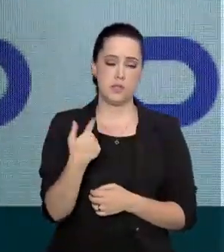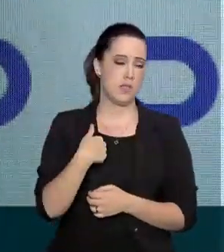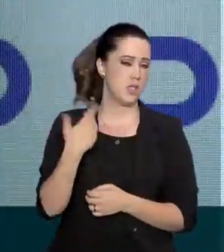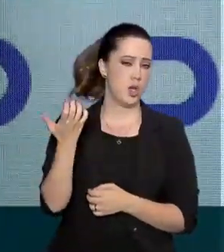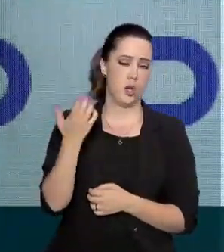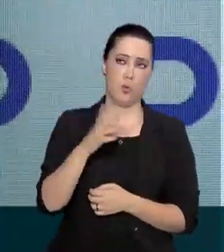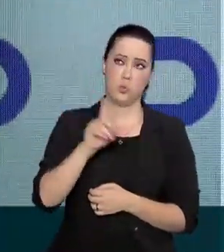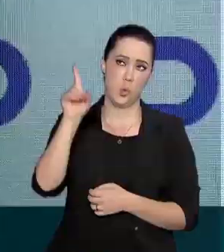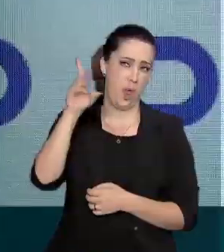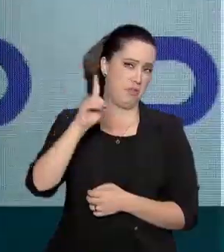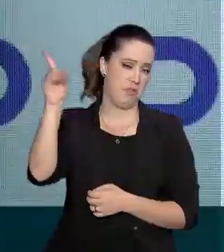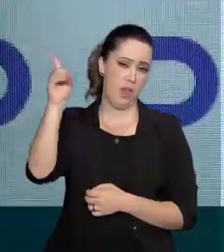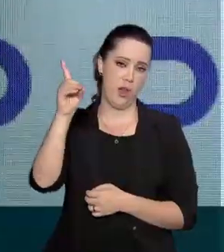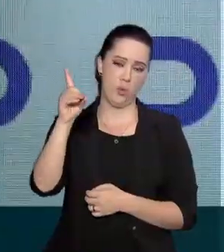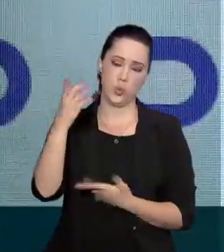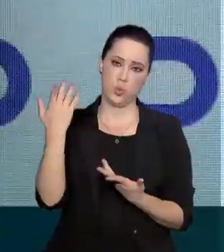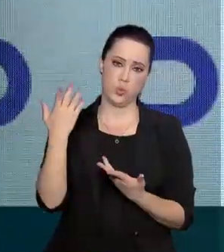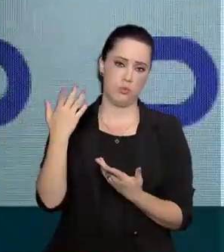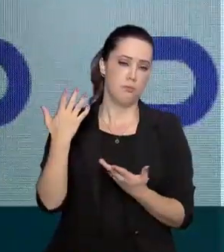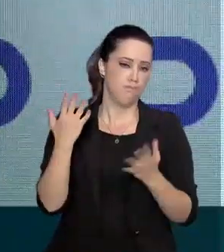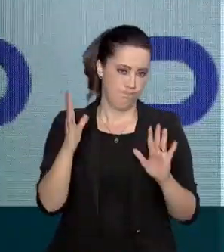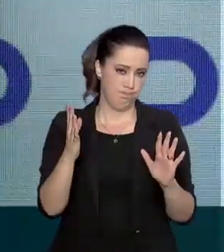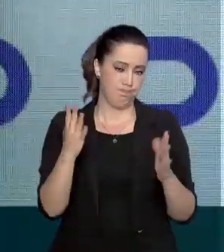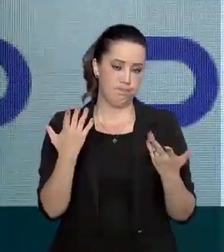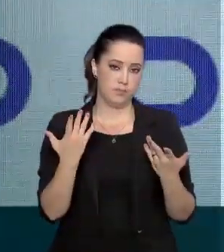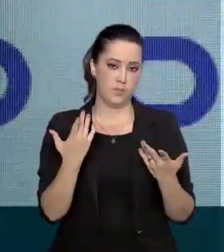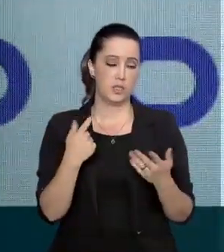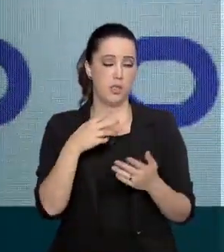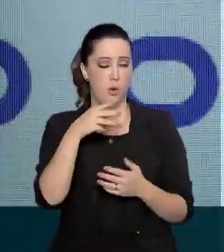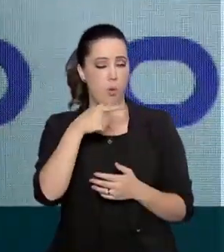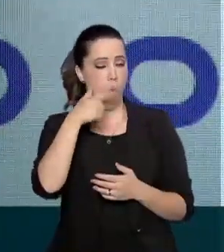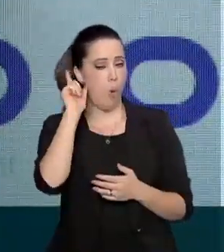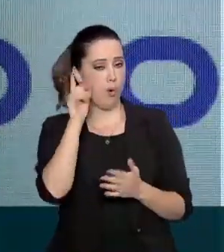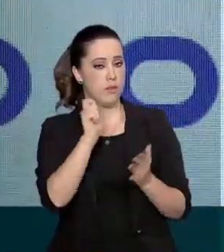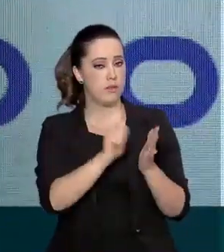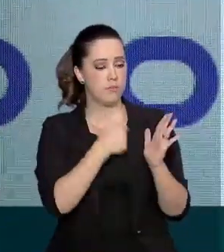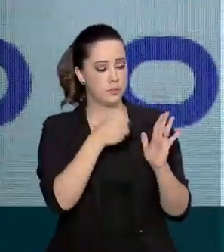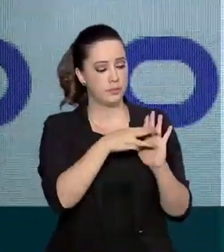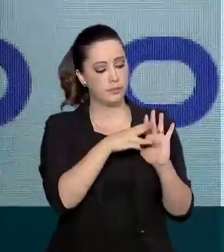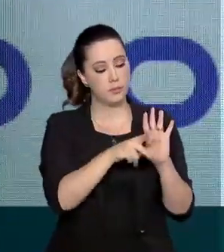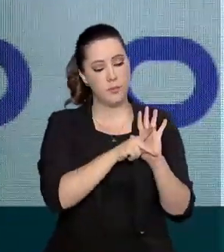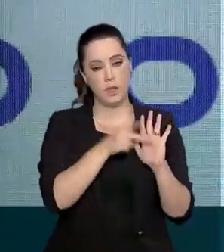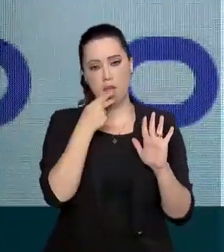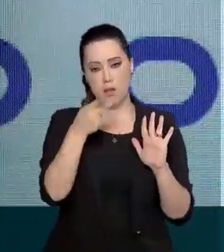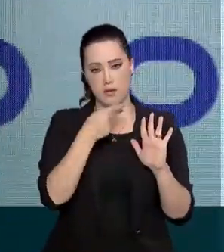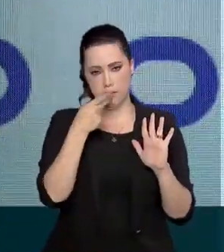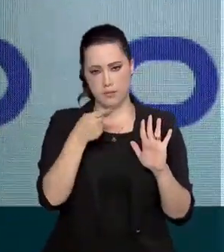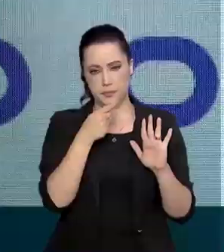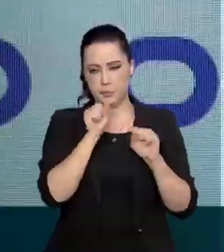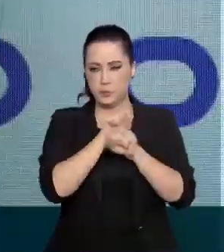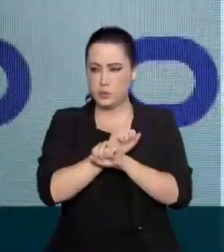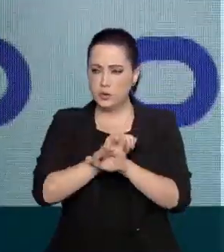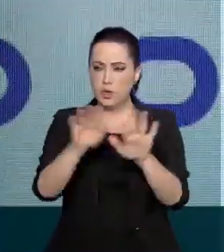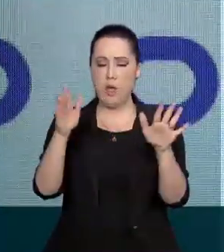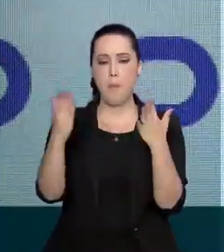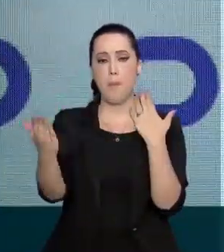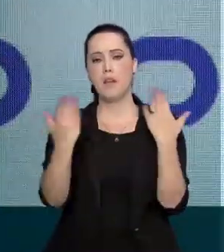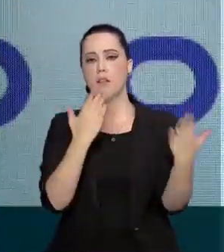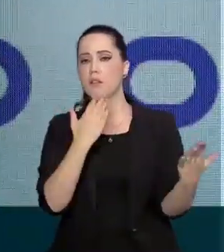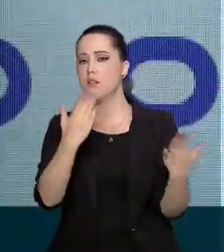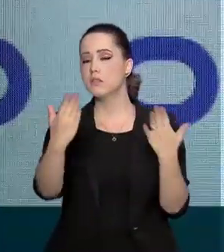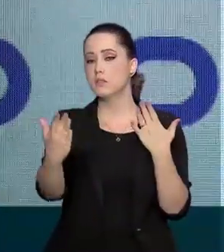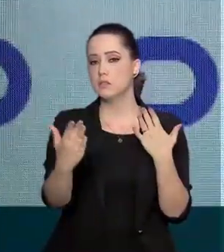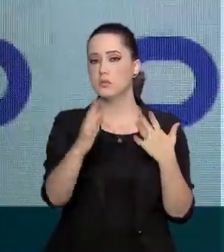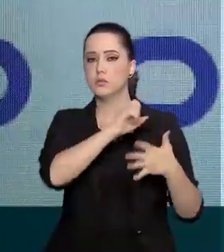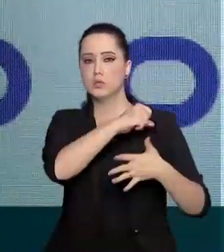Então, ontem, assinei uma medida provisória que fala sobre publicação de balanços referentes